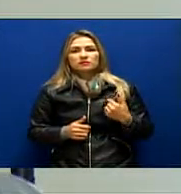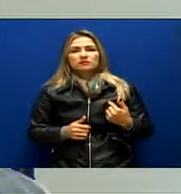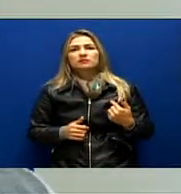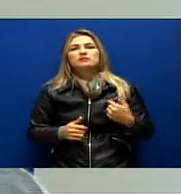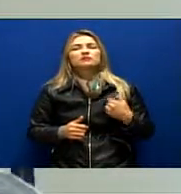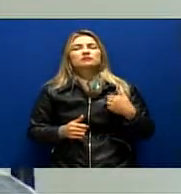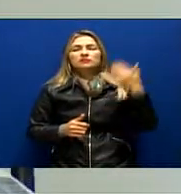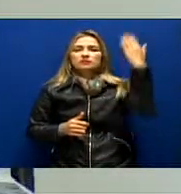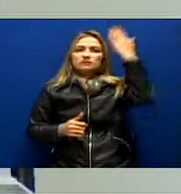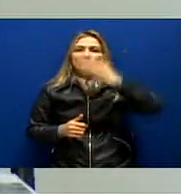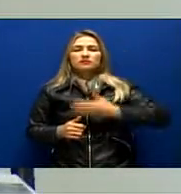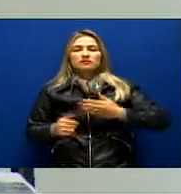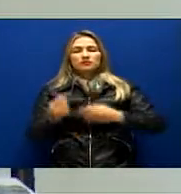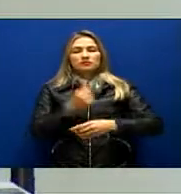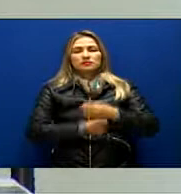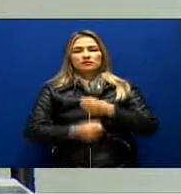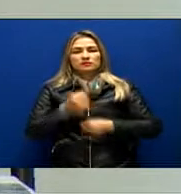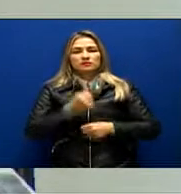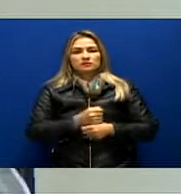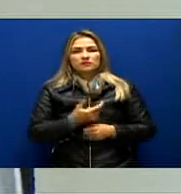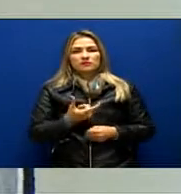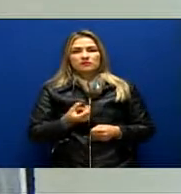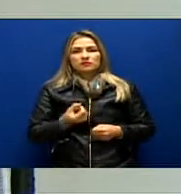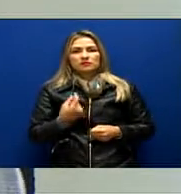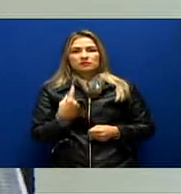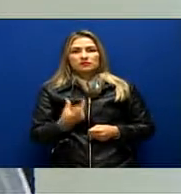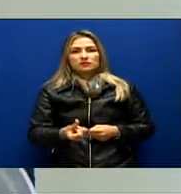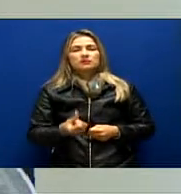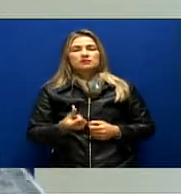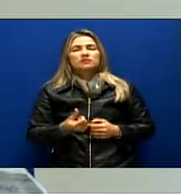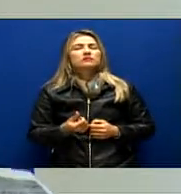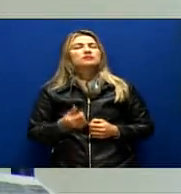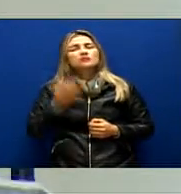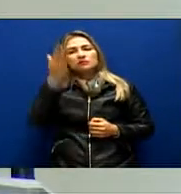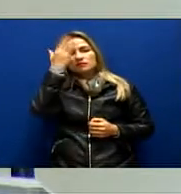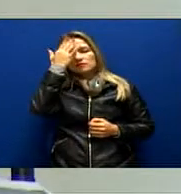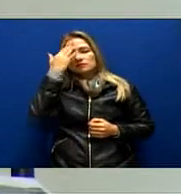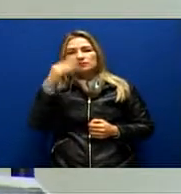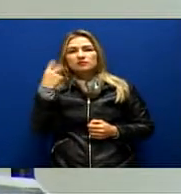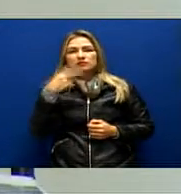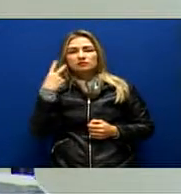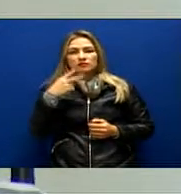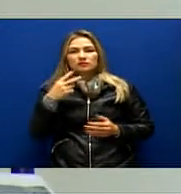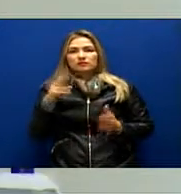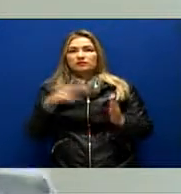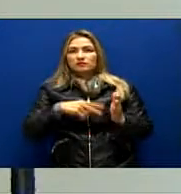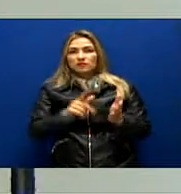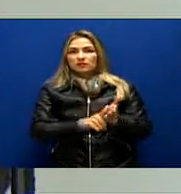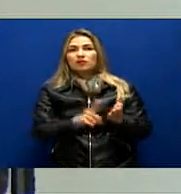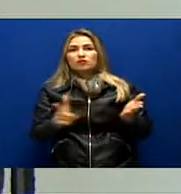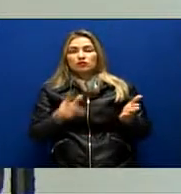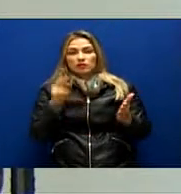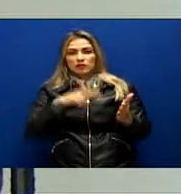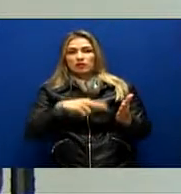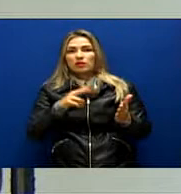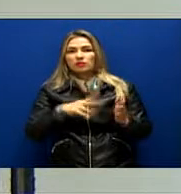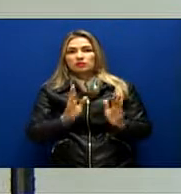que em um ano, em 2016, e eu sei que a vereadora leu essa reportagem,